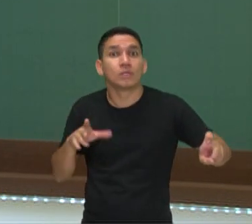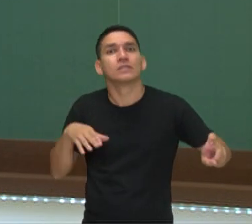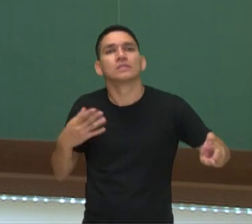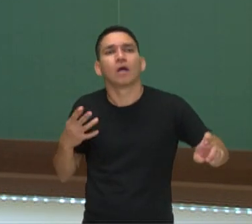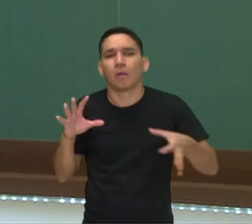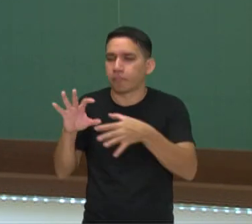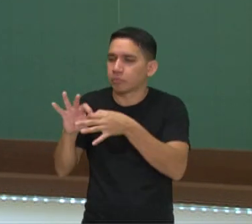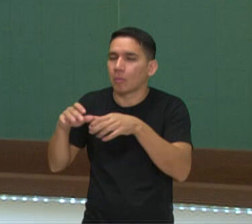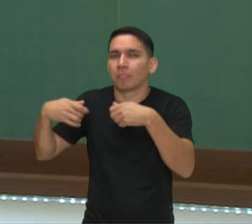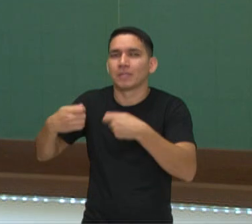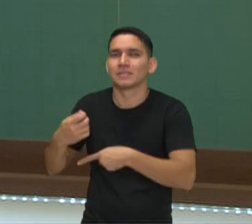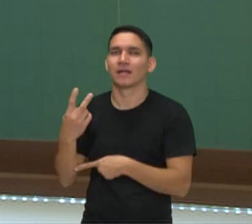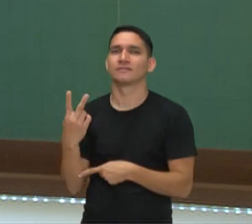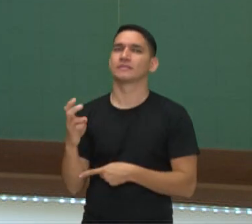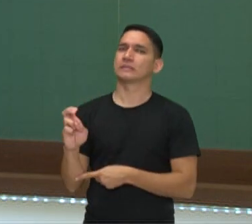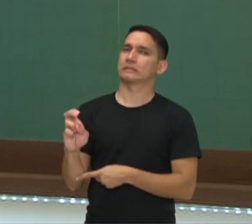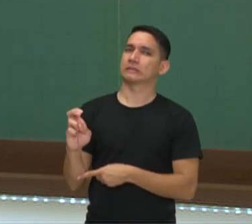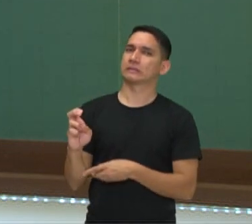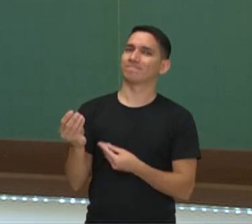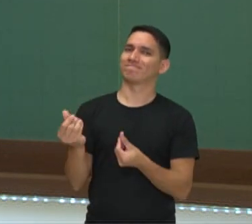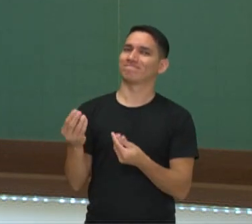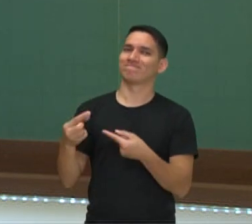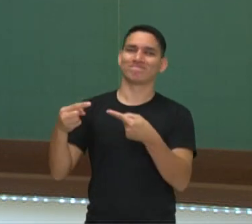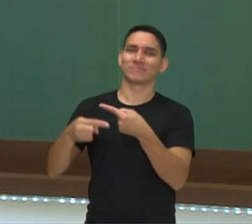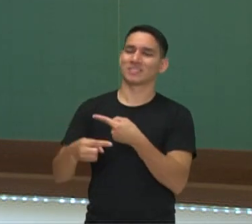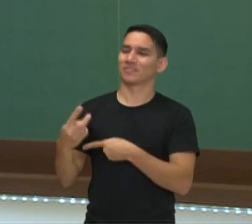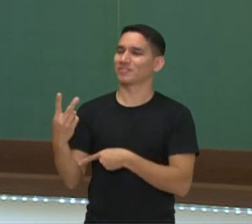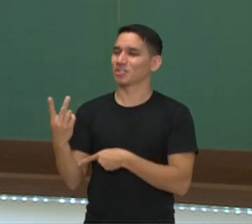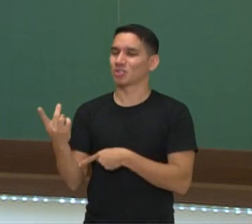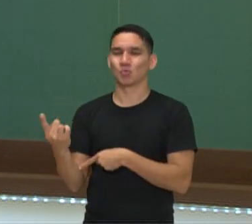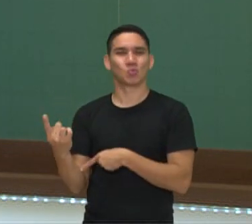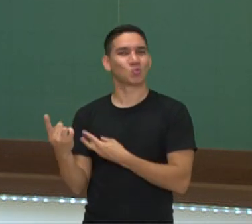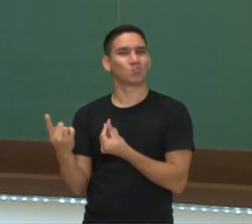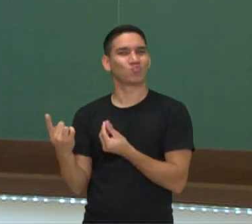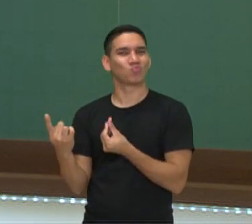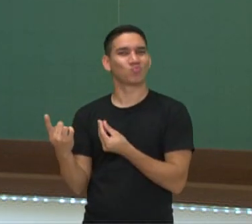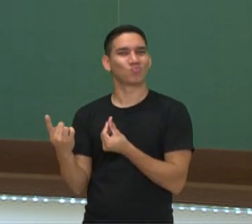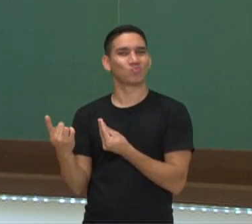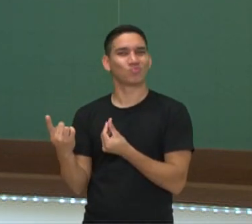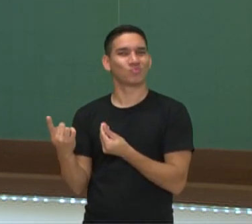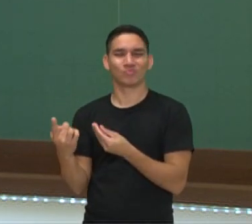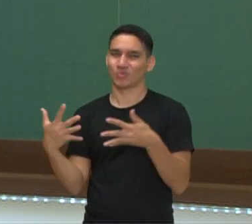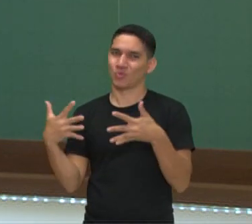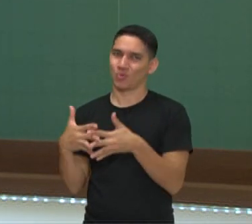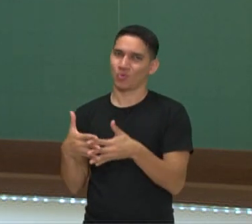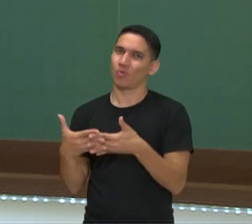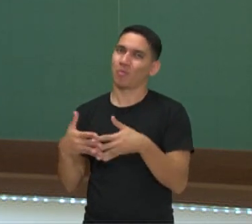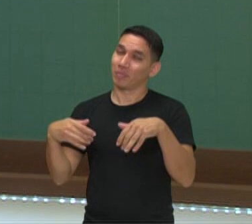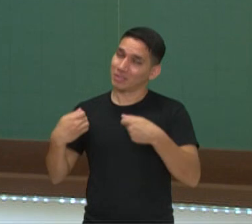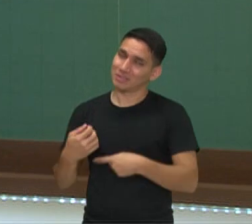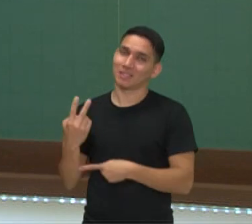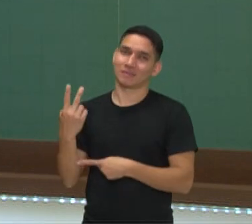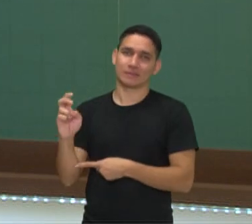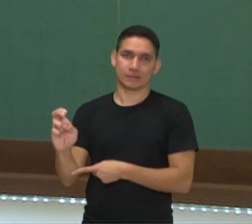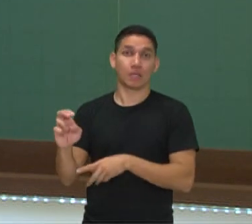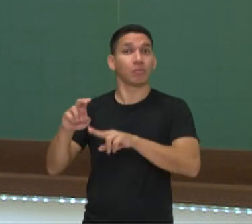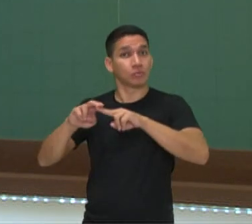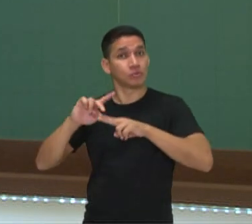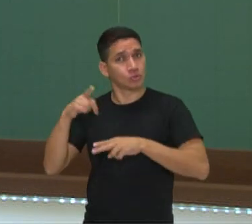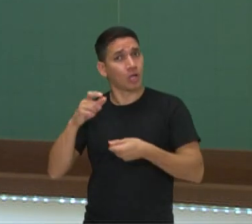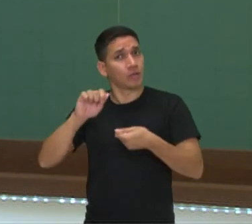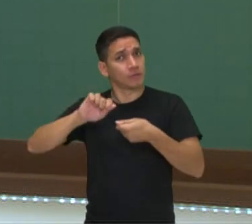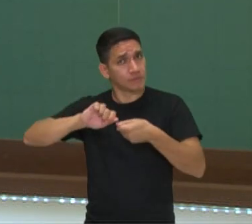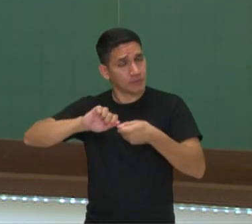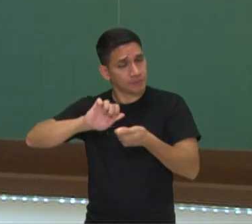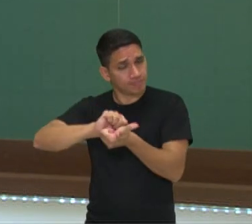um 25. Um 21 não me ajuda muito, né? Tinha que ter o 25. Então, é isso que nós vamos fazer, ó.